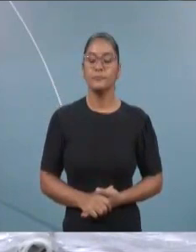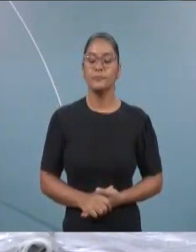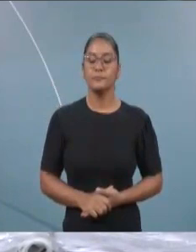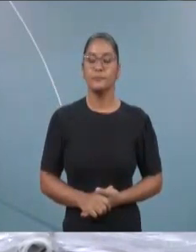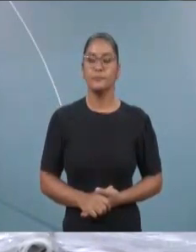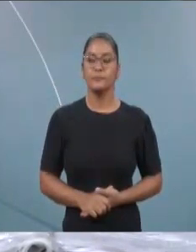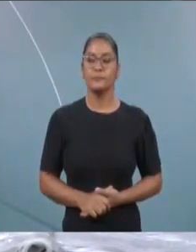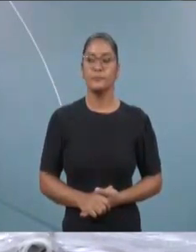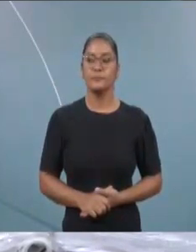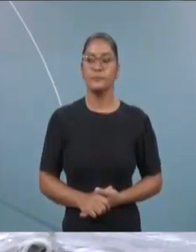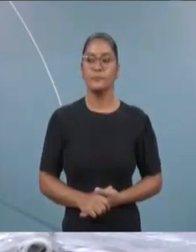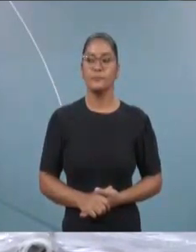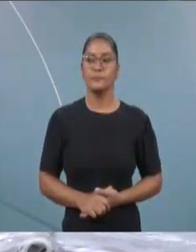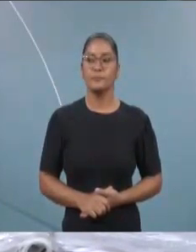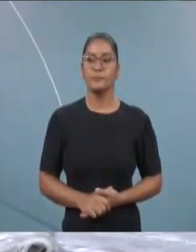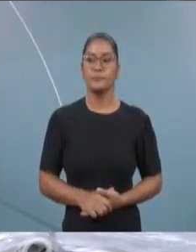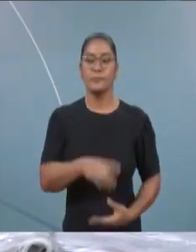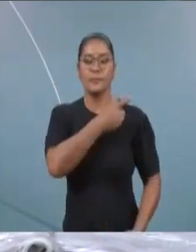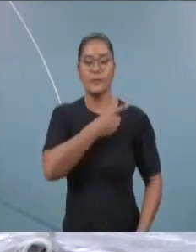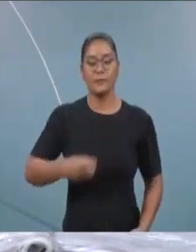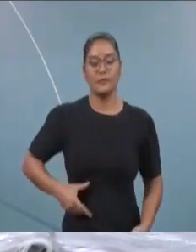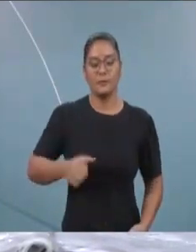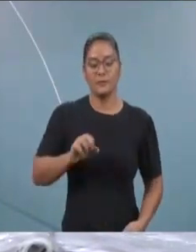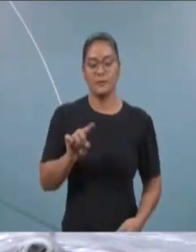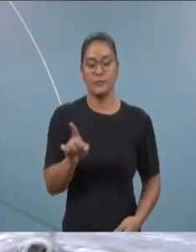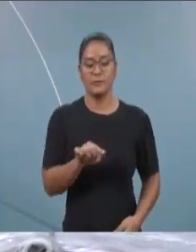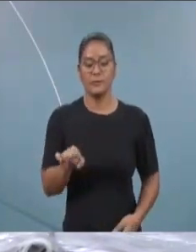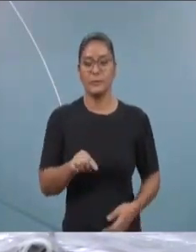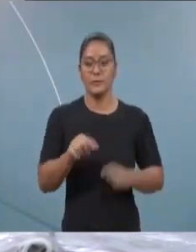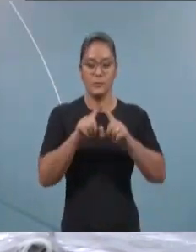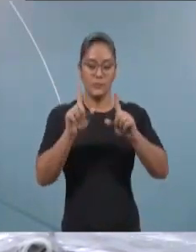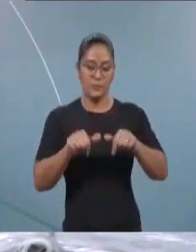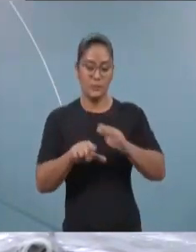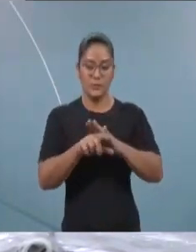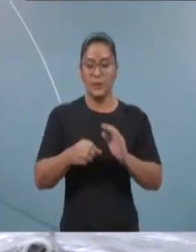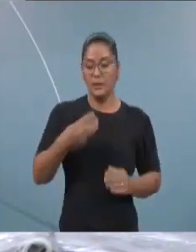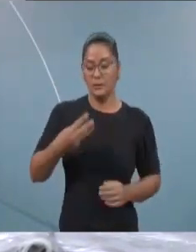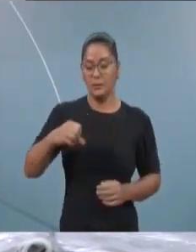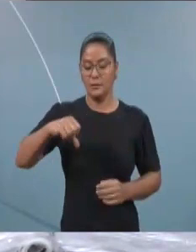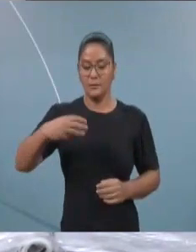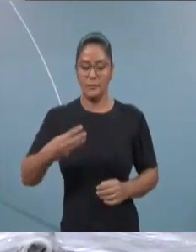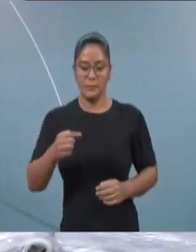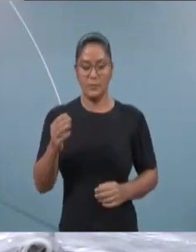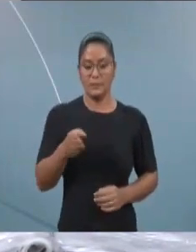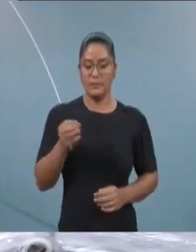substitutivo ainda Deputado luí Eduardo projeto de lei número